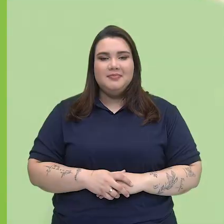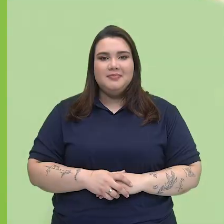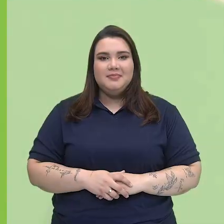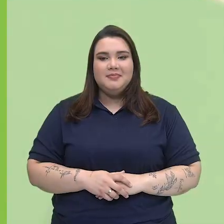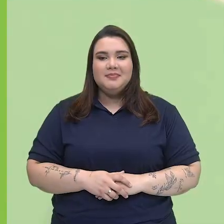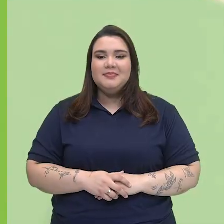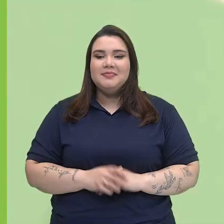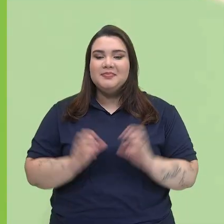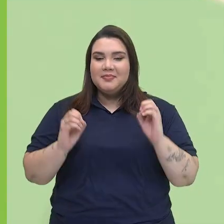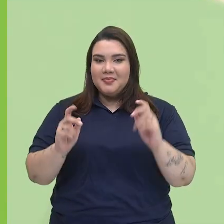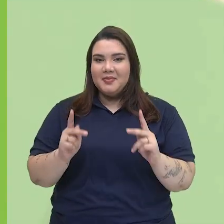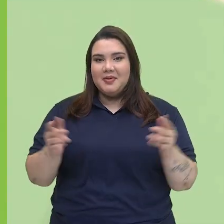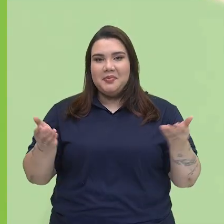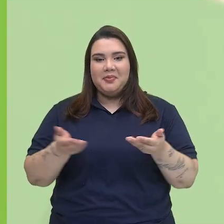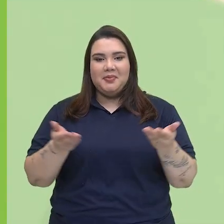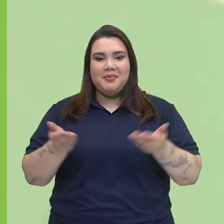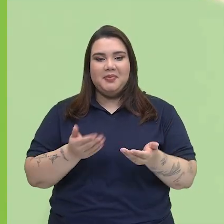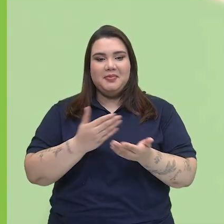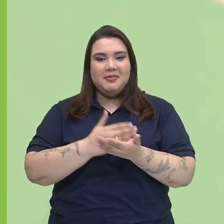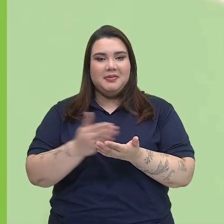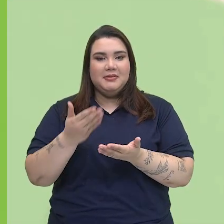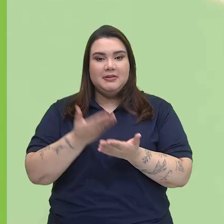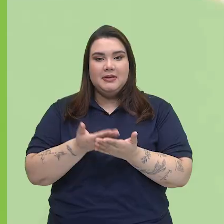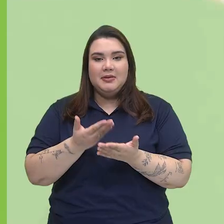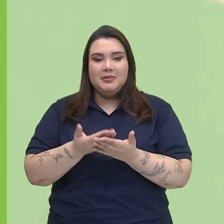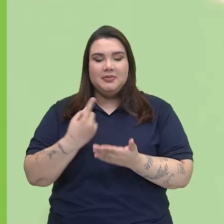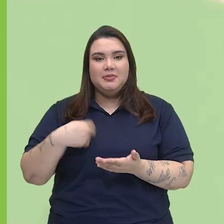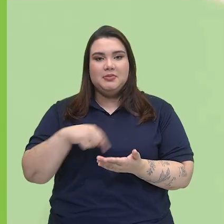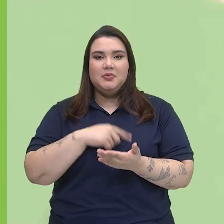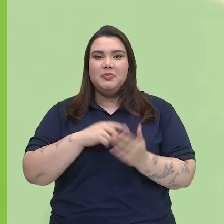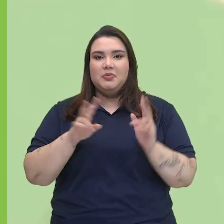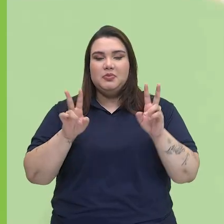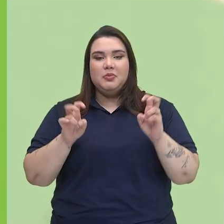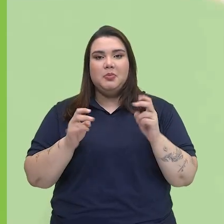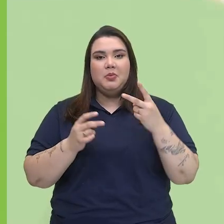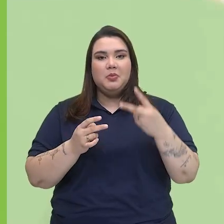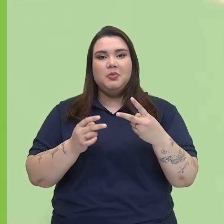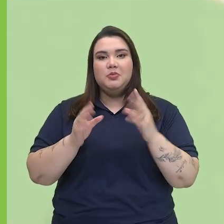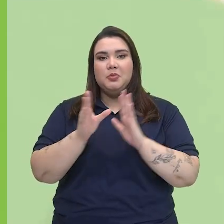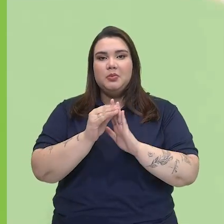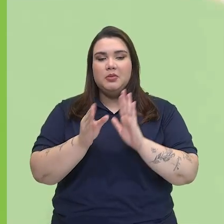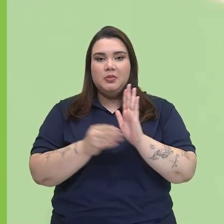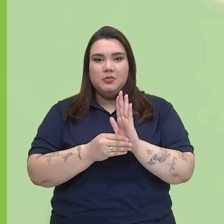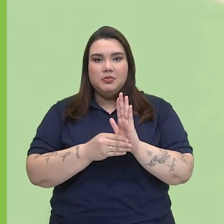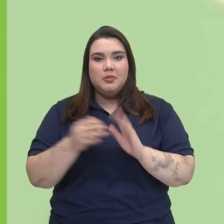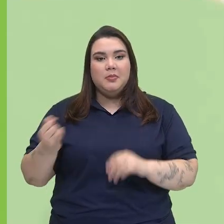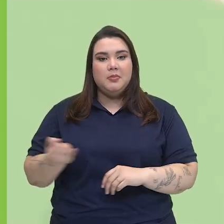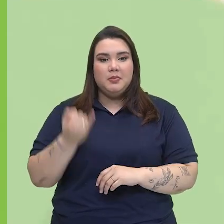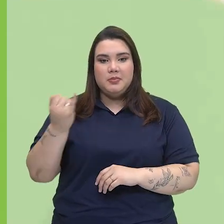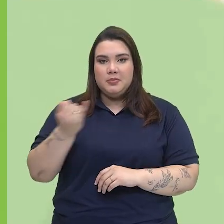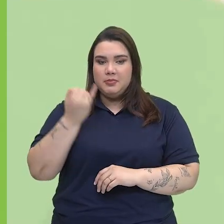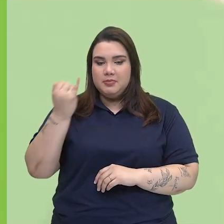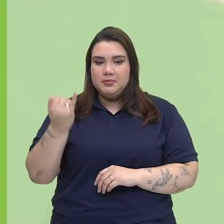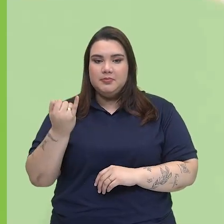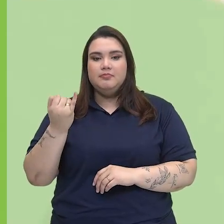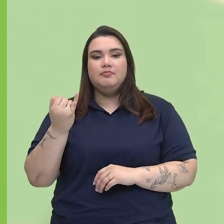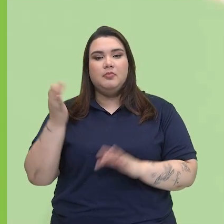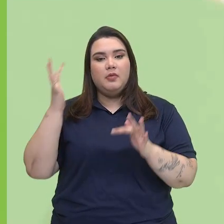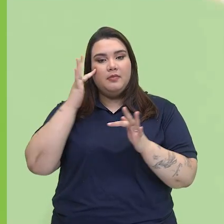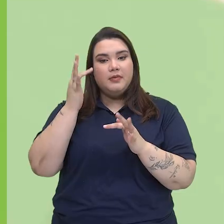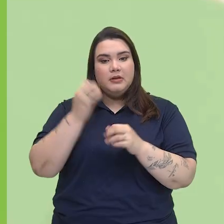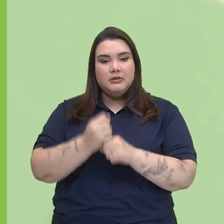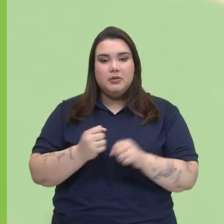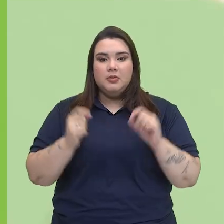Muito bem, pessoal, estamos de volta agora para nós falarmos aí de dois conteúdos extremamente importantes para a física, que